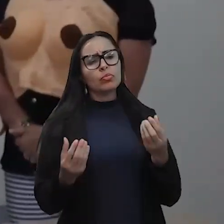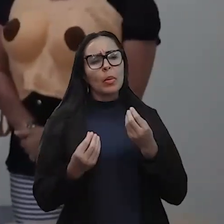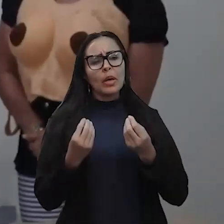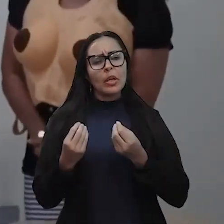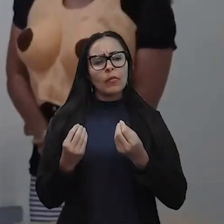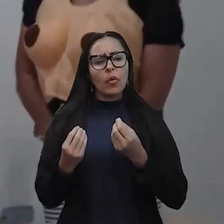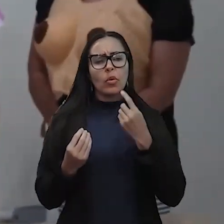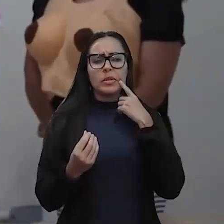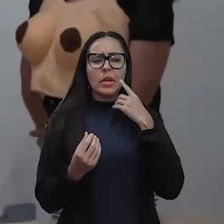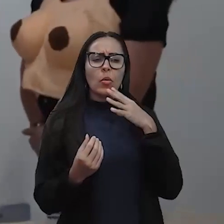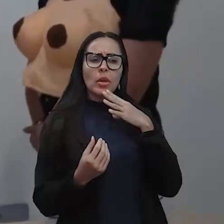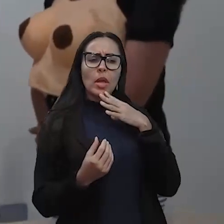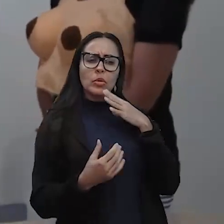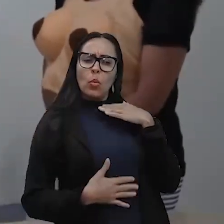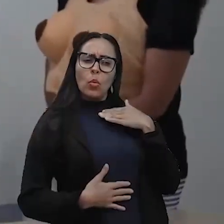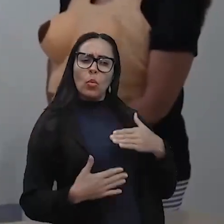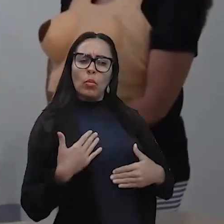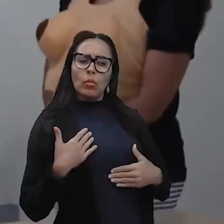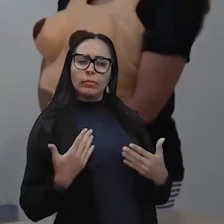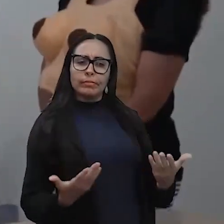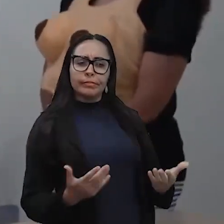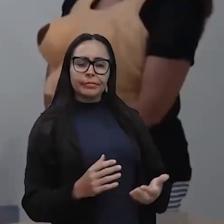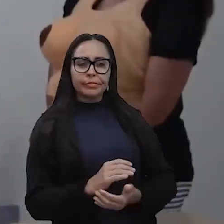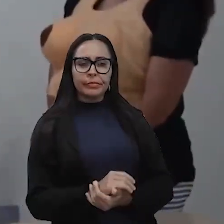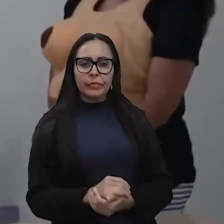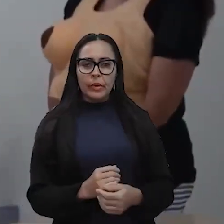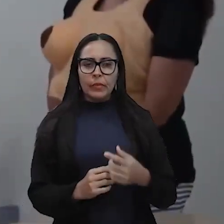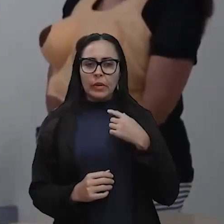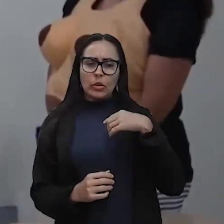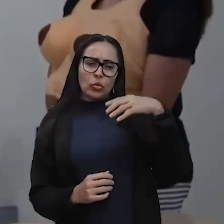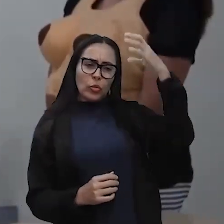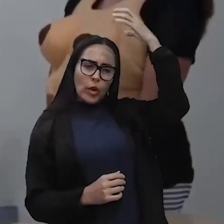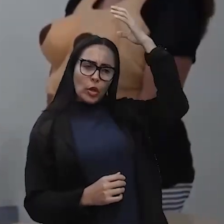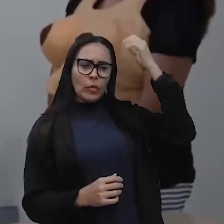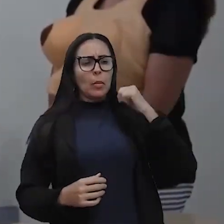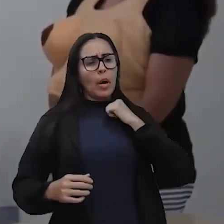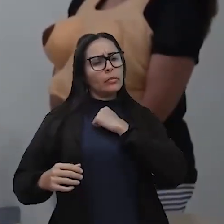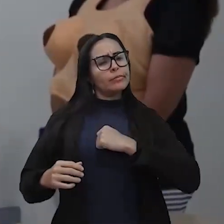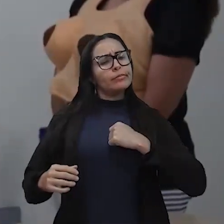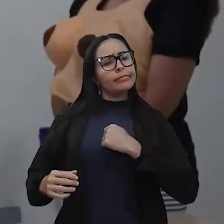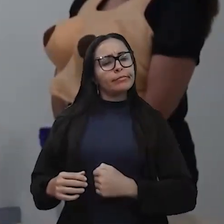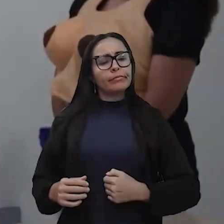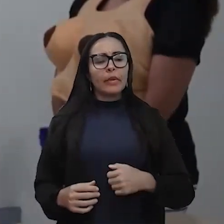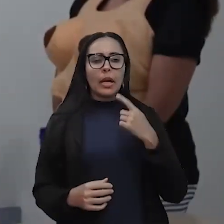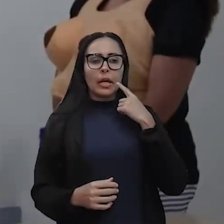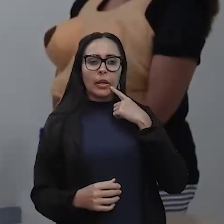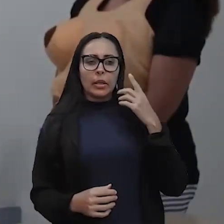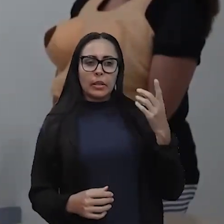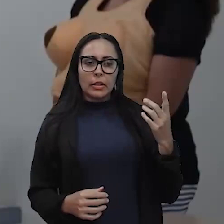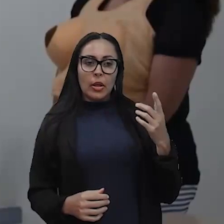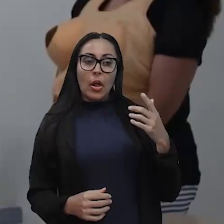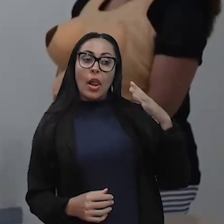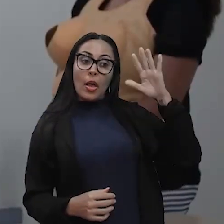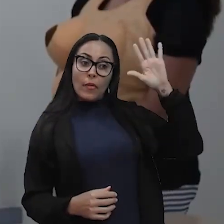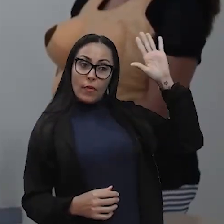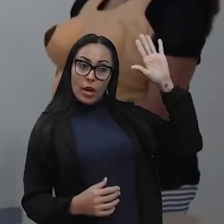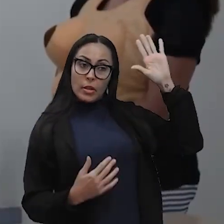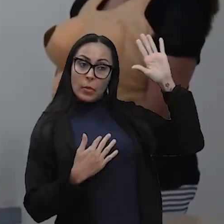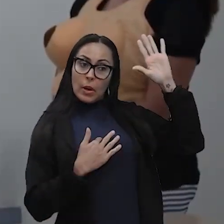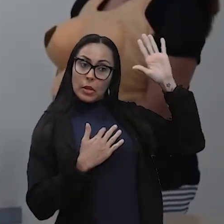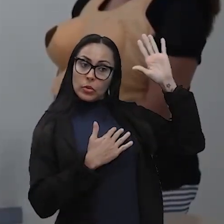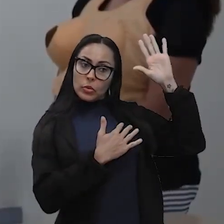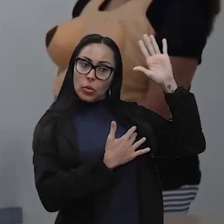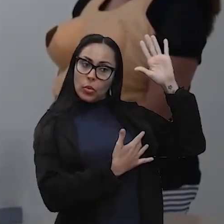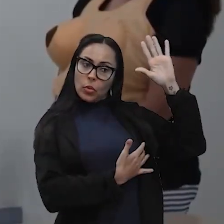aí, faz aí. Tá lá no chuveiro tomando banho, imagina que seria como? Levanto, aí faço o toque do